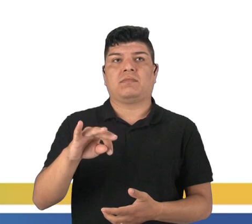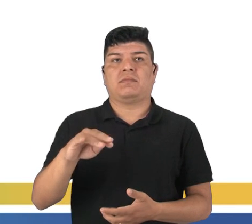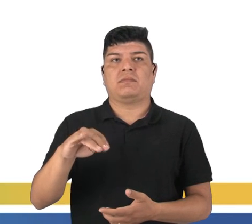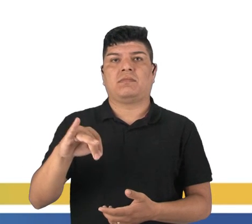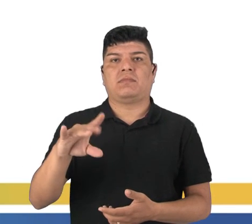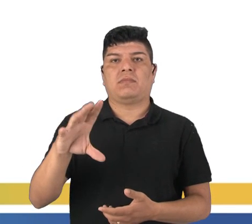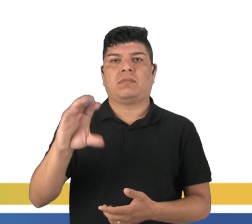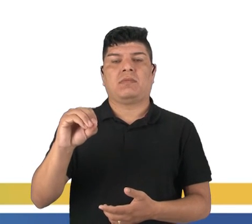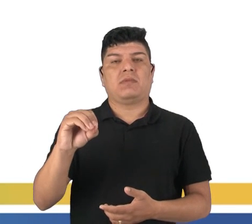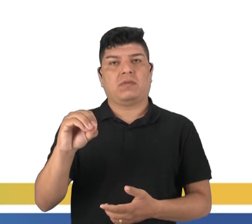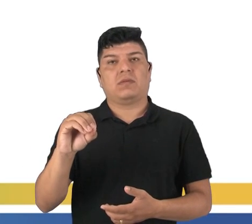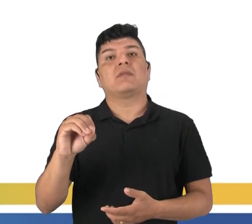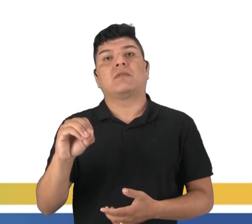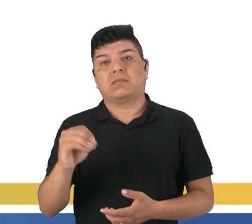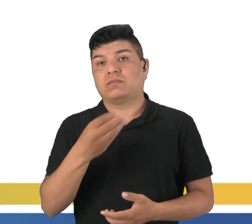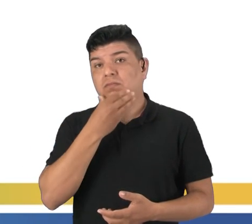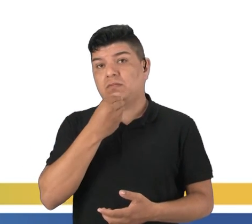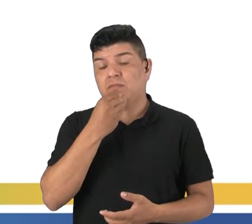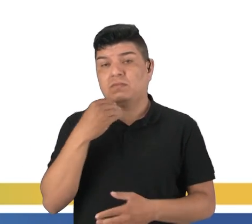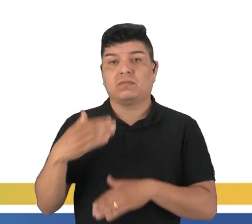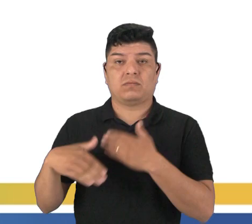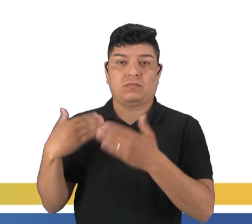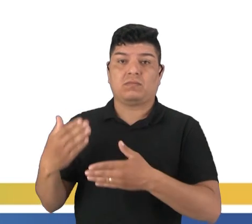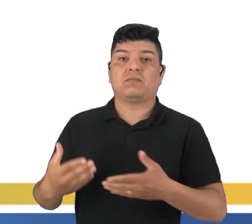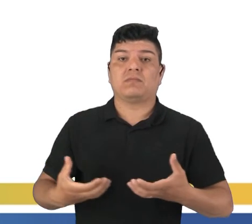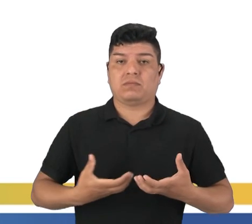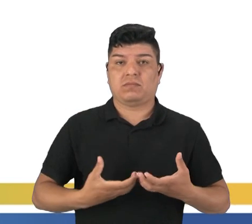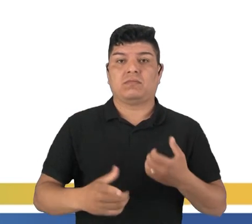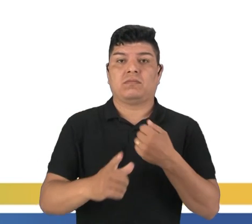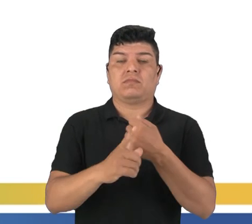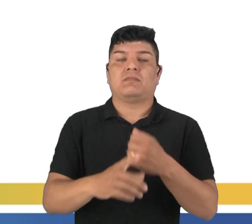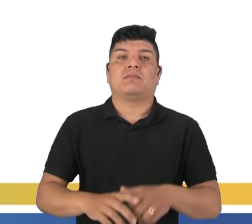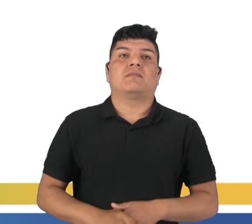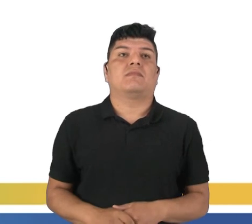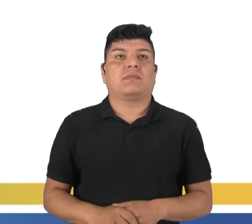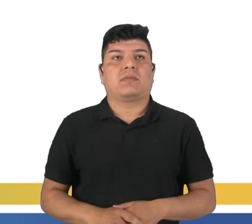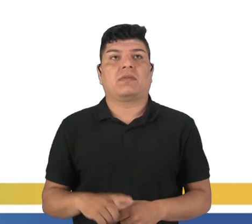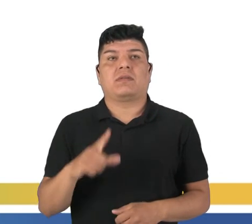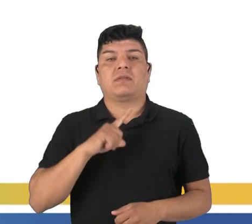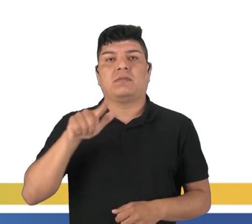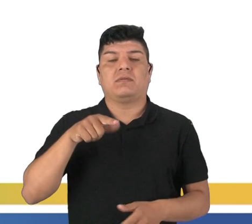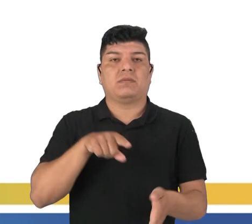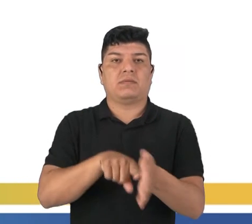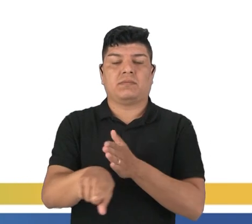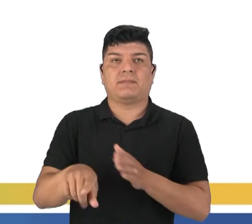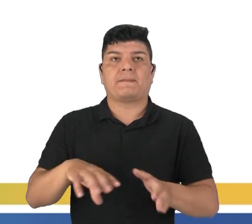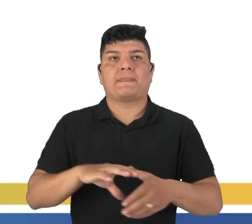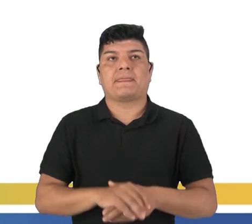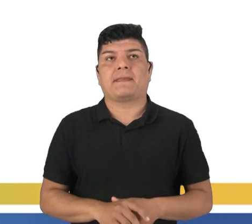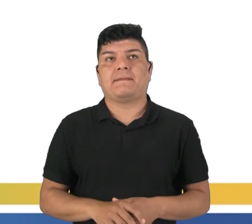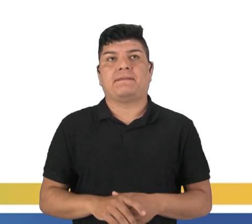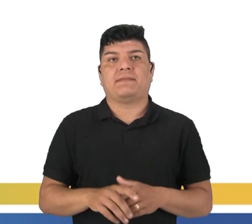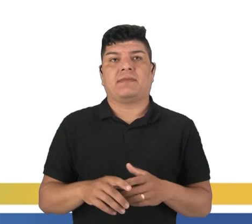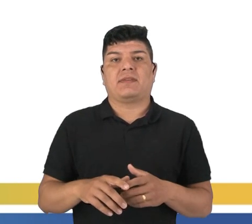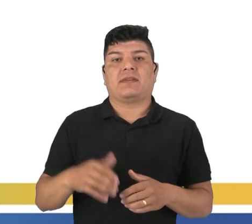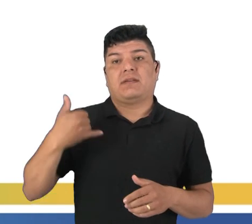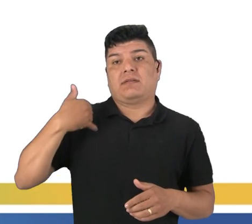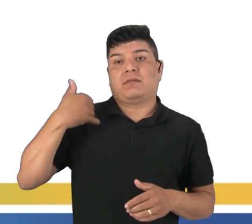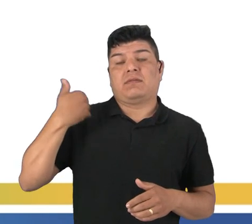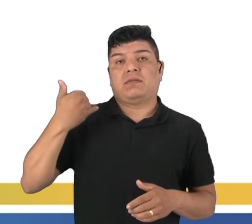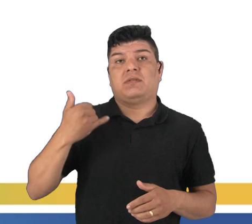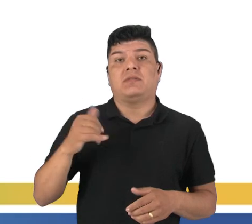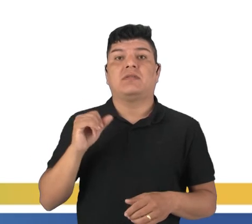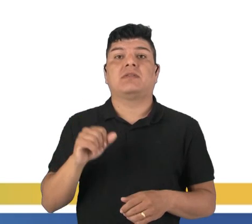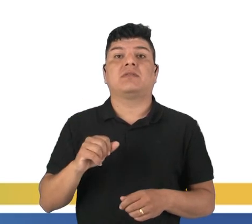hormônio sexual masculino produzido pelo testículo. Nós temos também mais uma questão. Com o aumento da idade, os